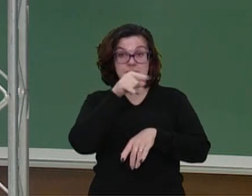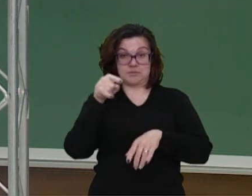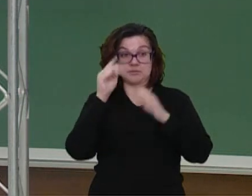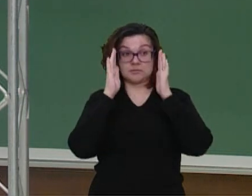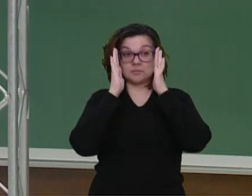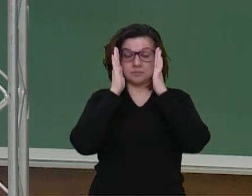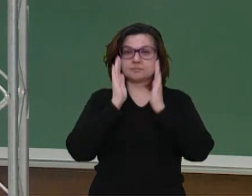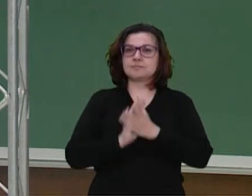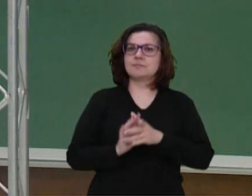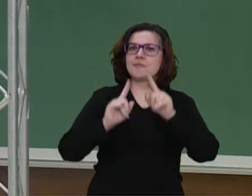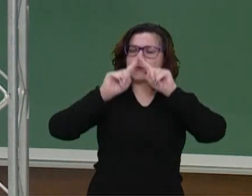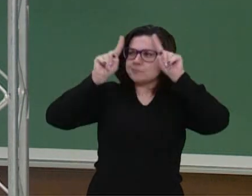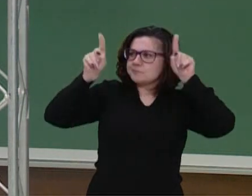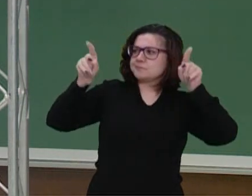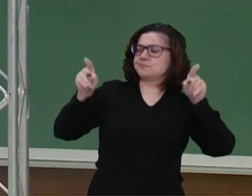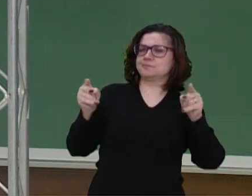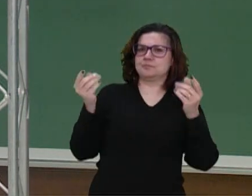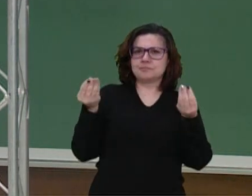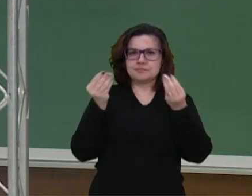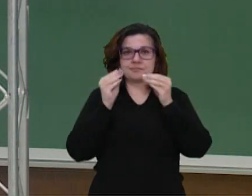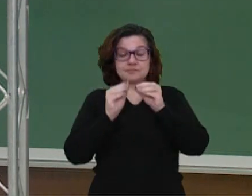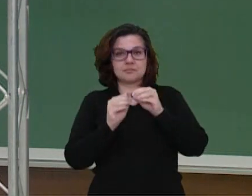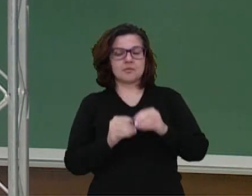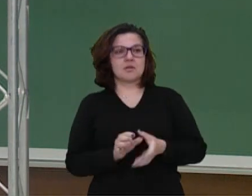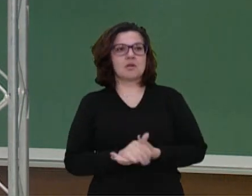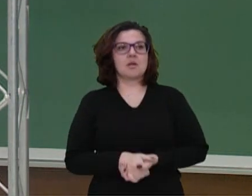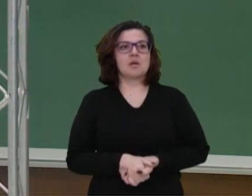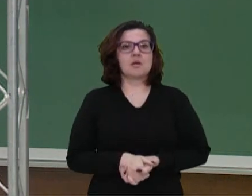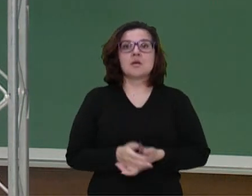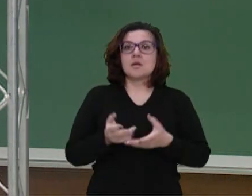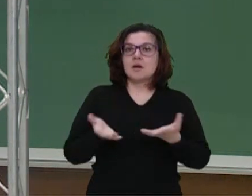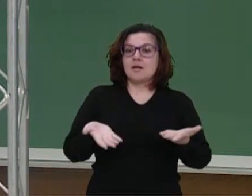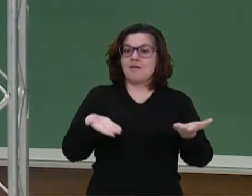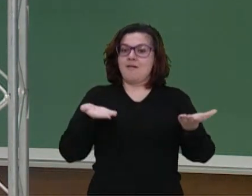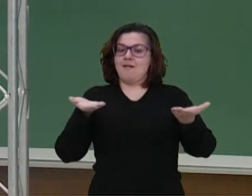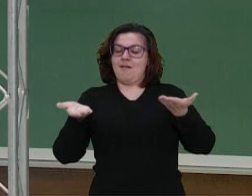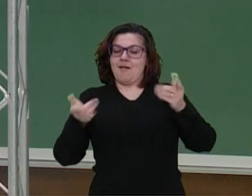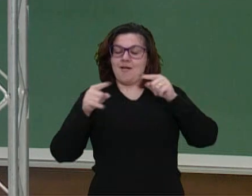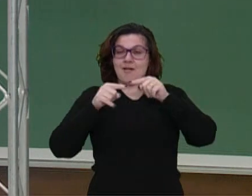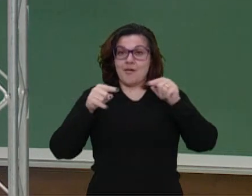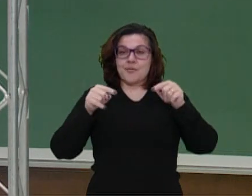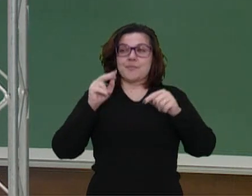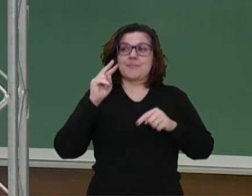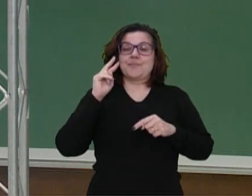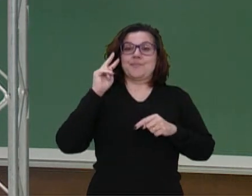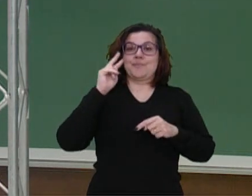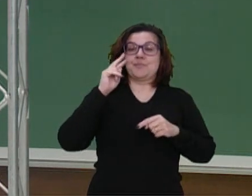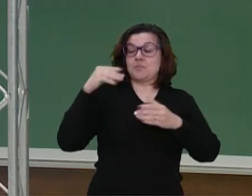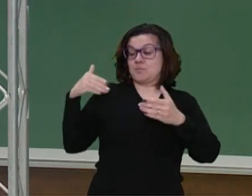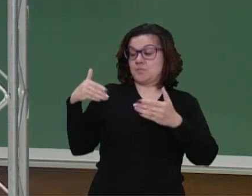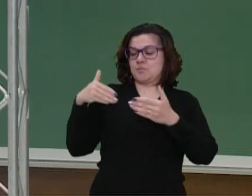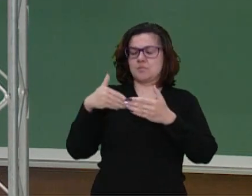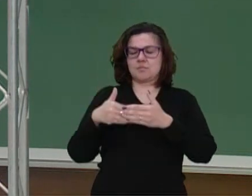dentro de um parênteses, né? A gente pode olhar para a história nesses exemplos e imaginar o seguinte: quanto mais